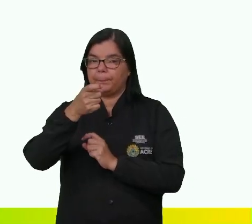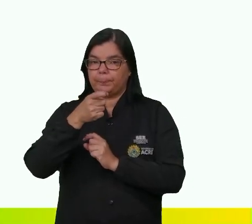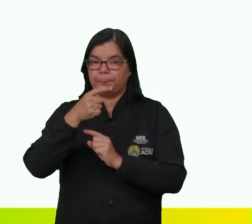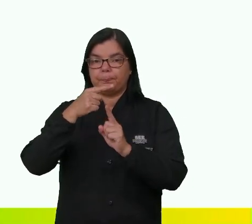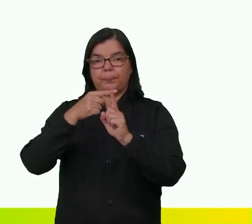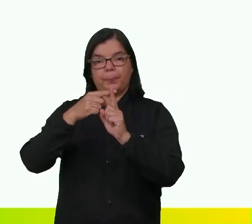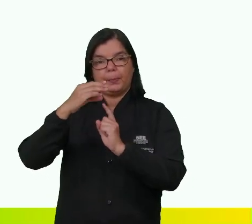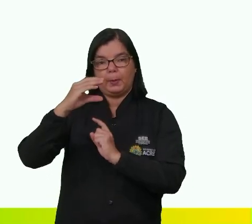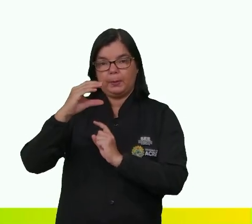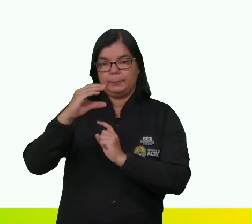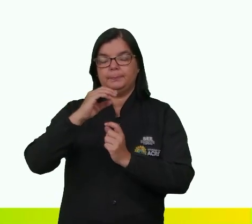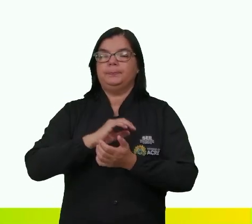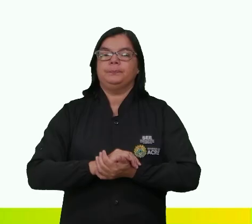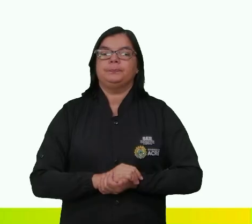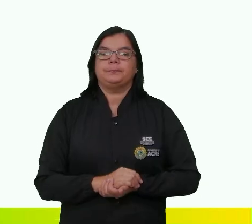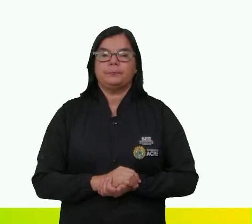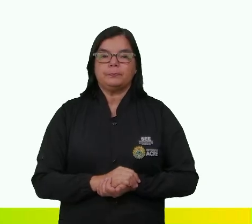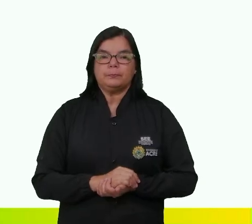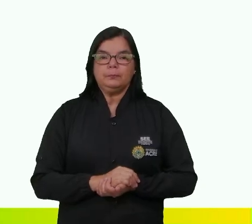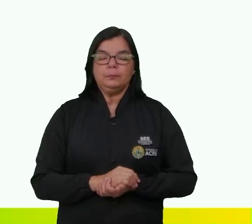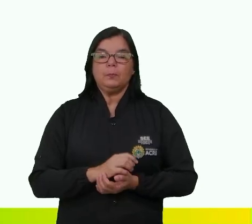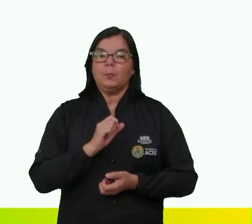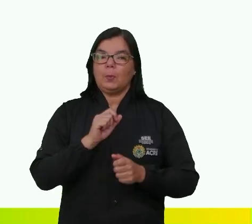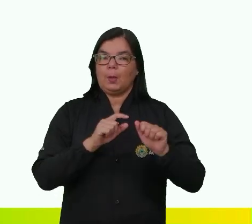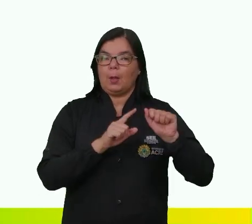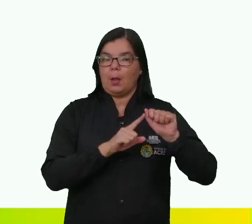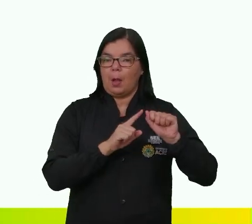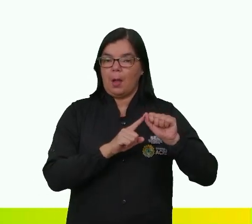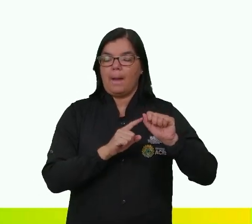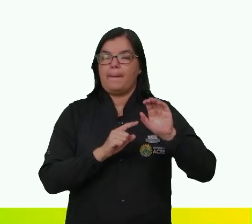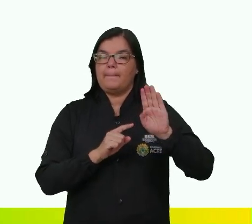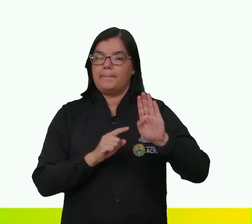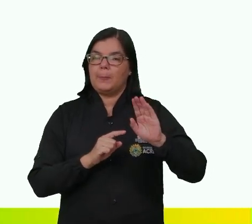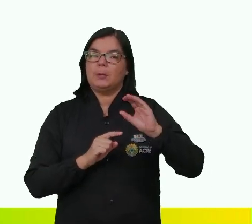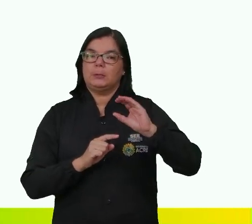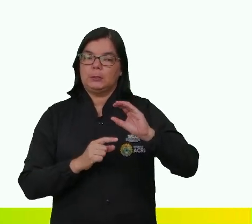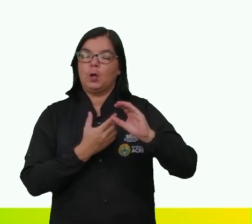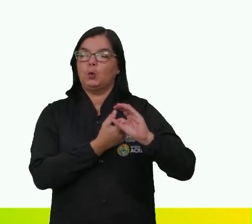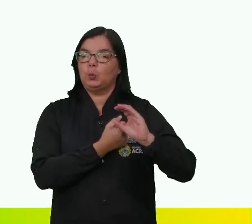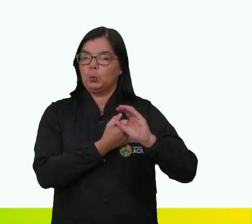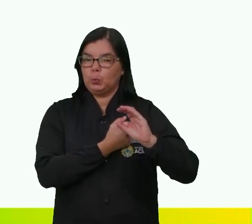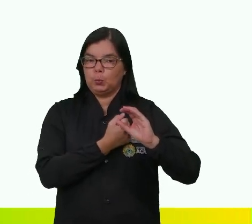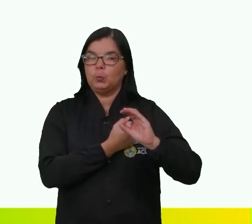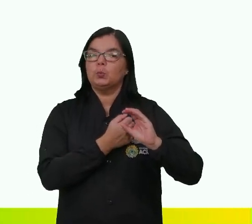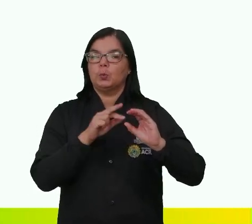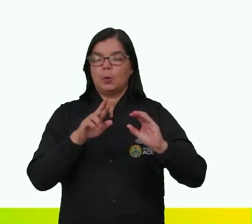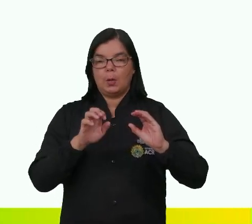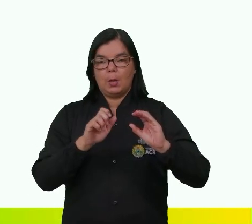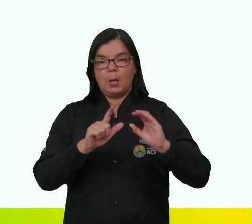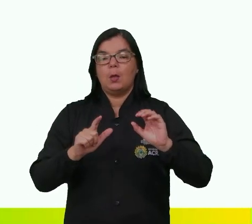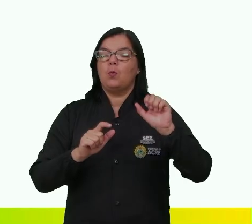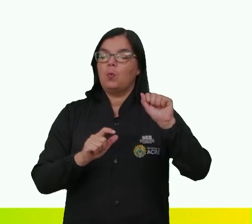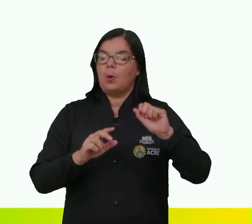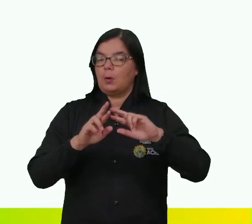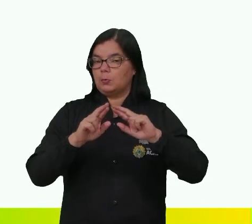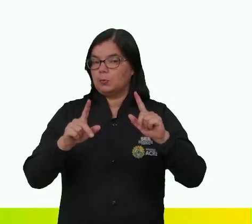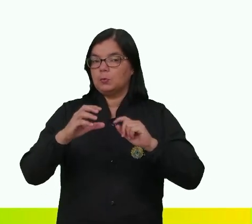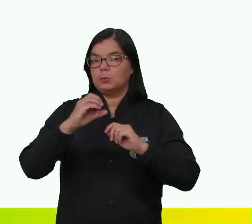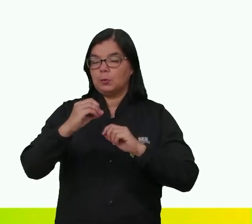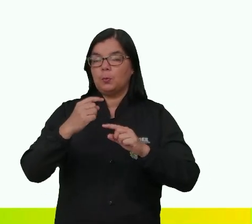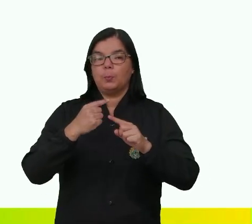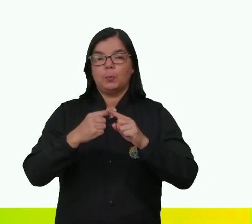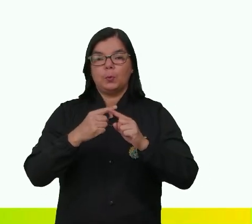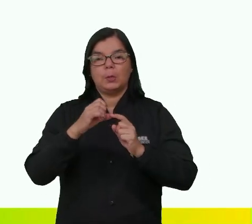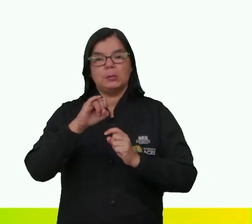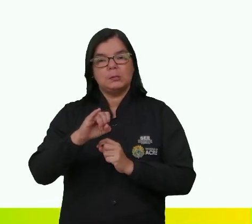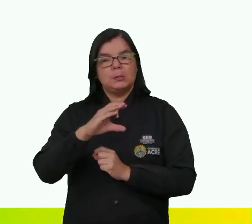mais bx mais c, em que a, b e c são números reais e o a ele é diferente de zero, porque se ele